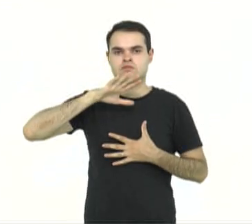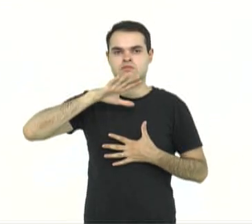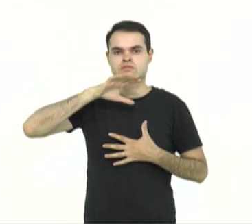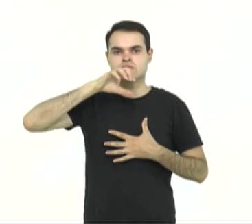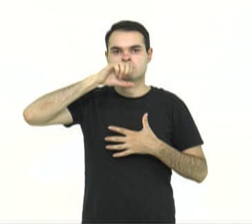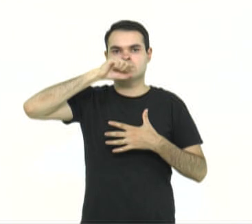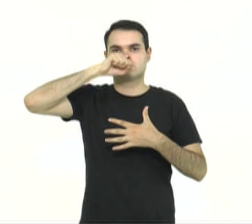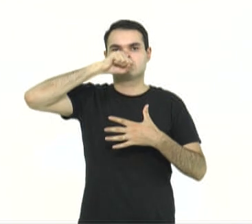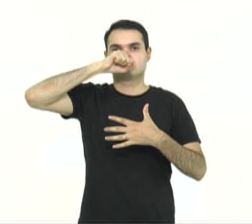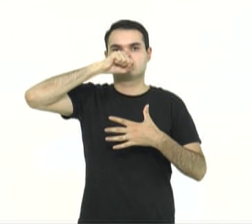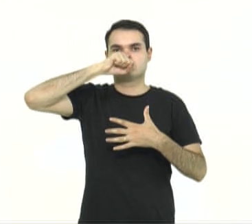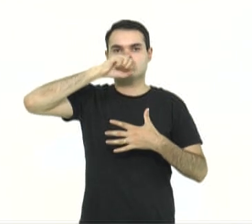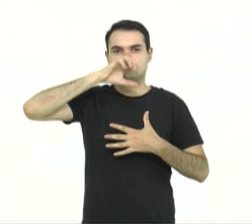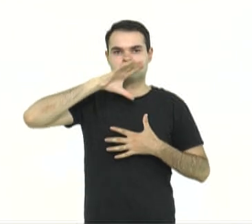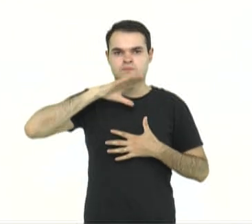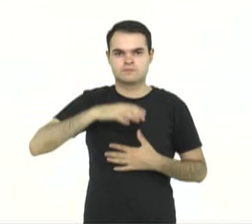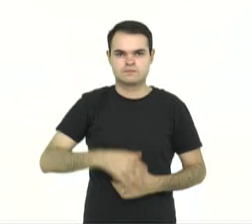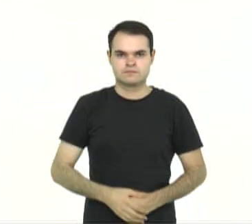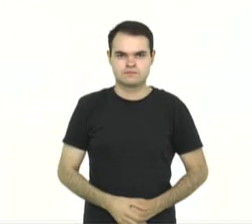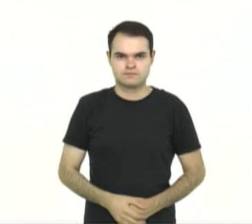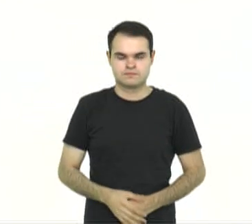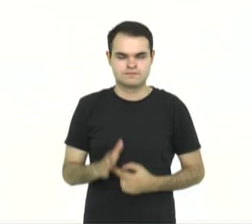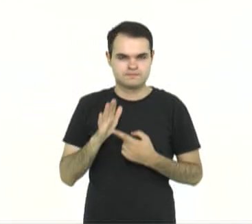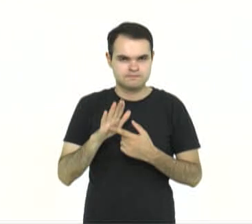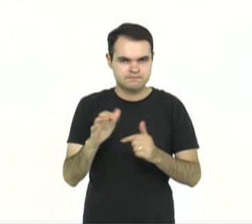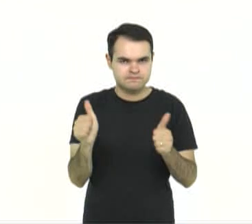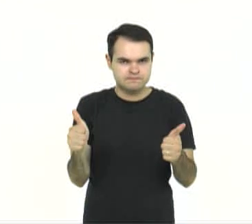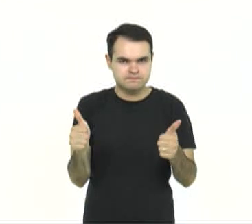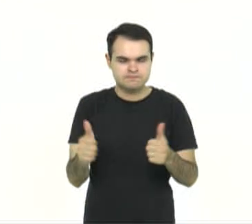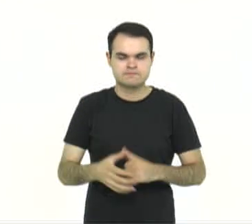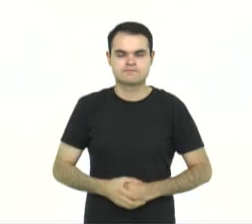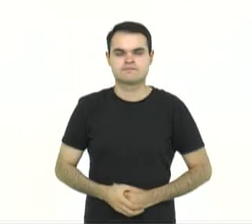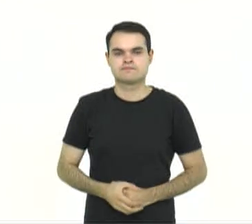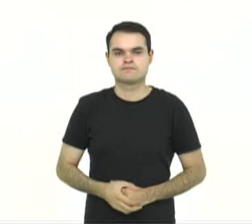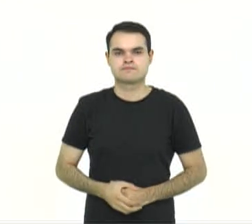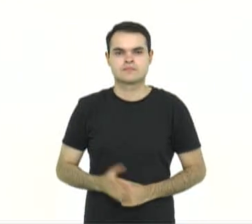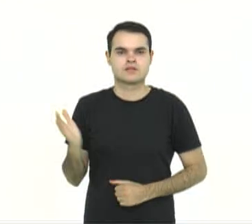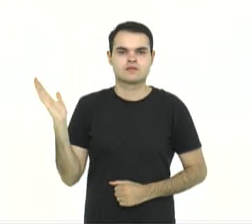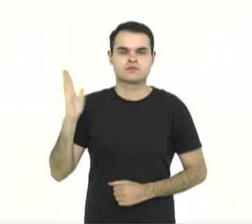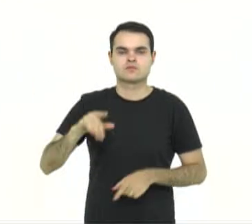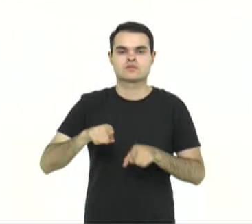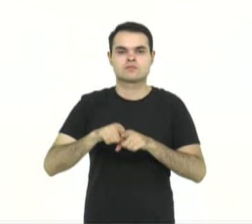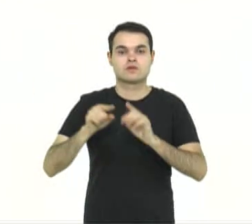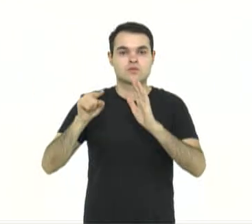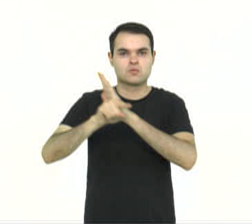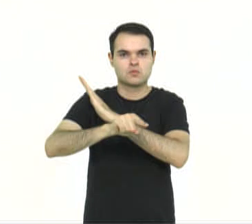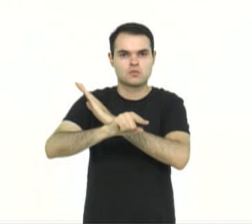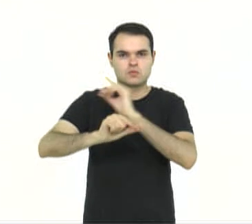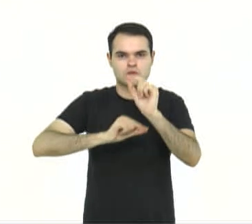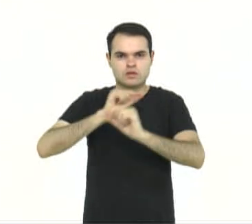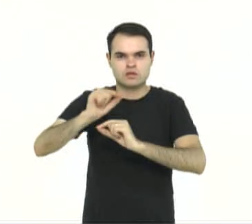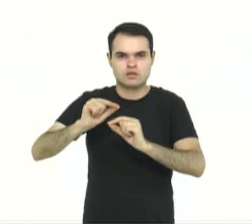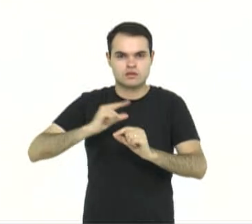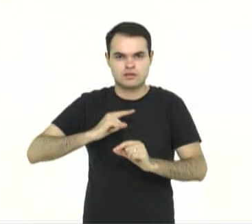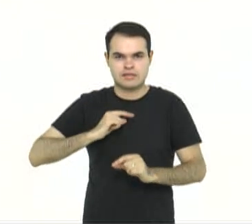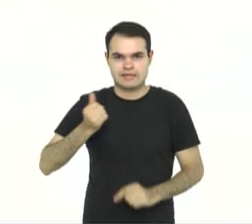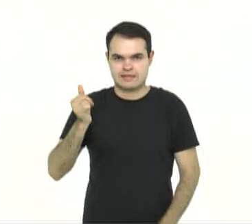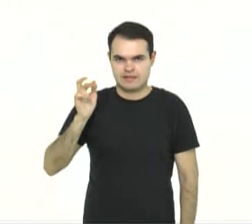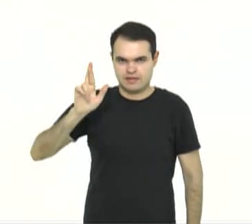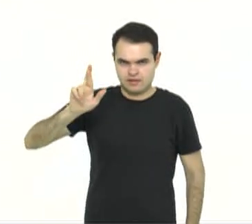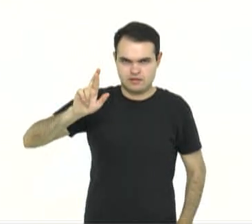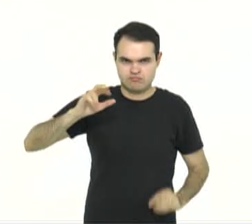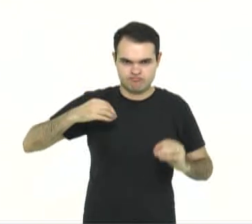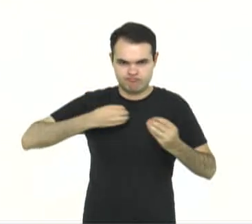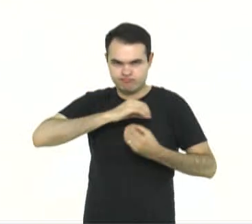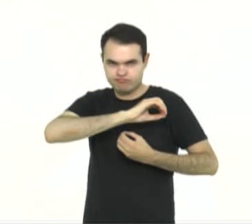dessa pessoinha que está aqui mostrando para vocês. Belezinha? Trouxe mais um quiz aqui. A movimentação de ar é